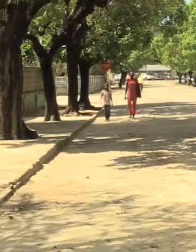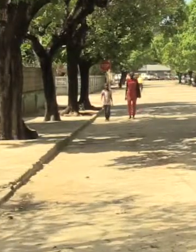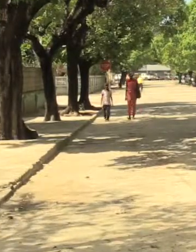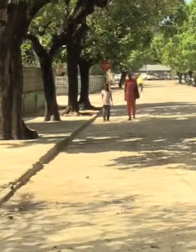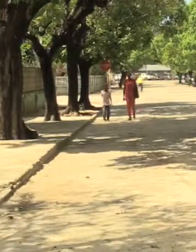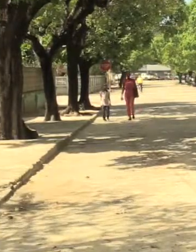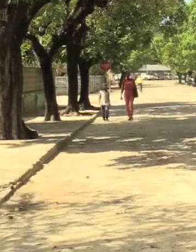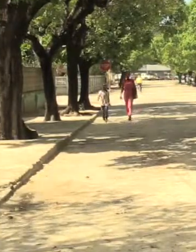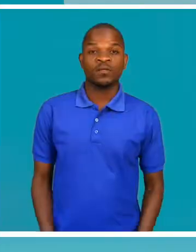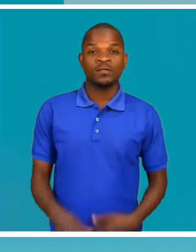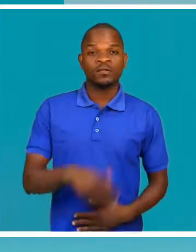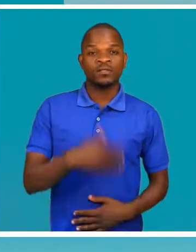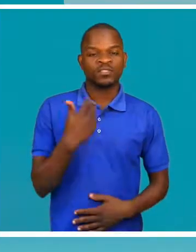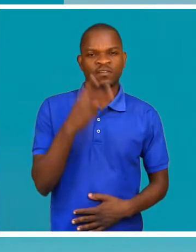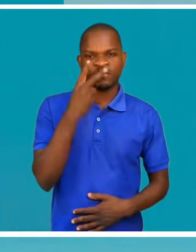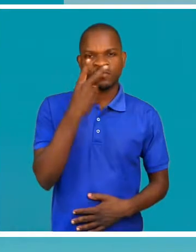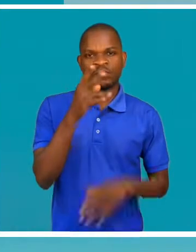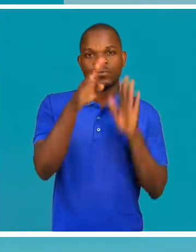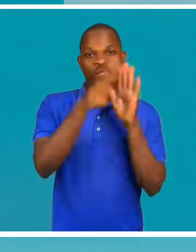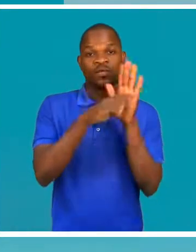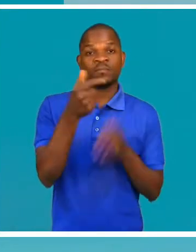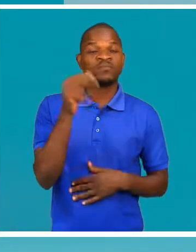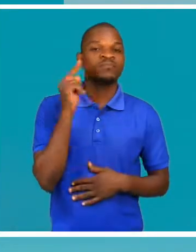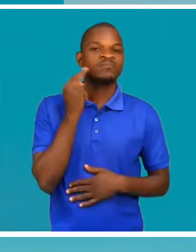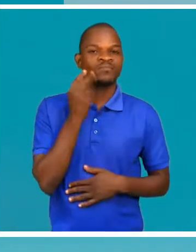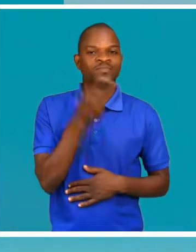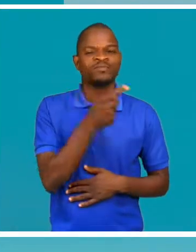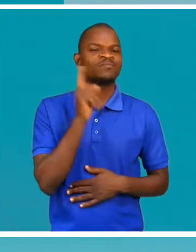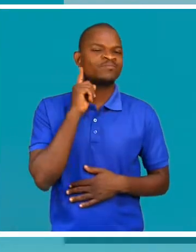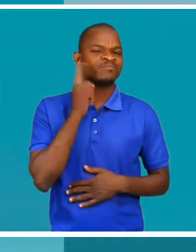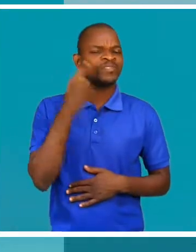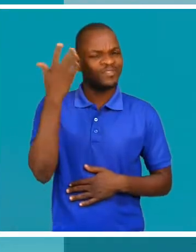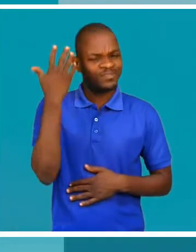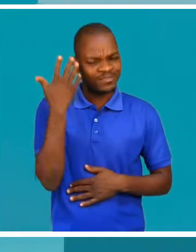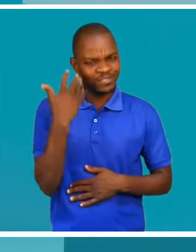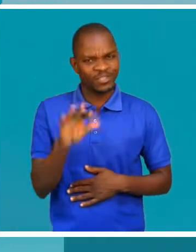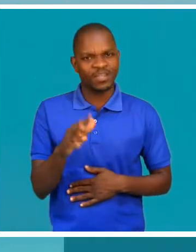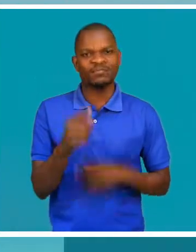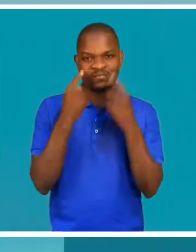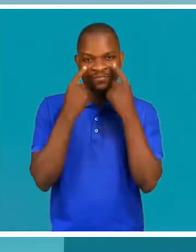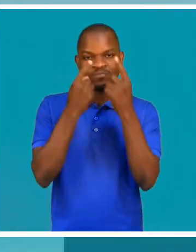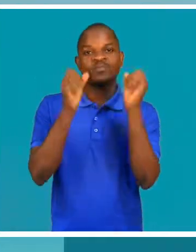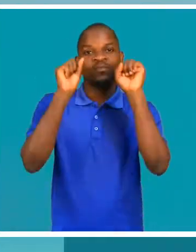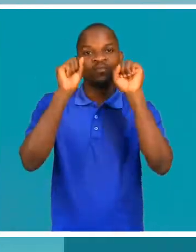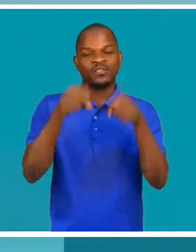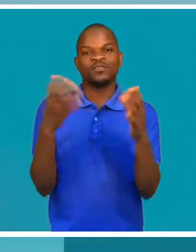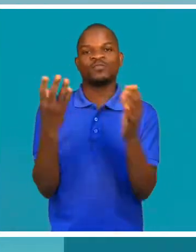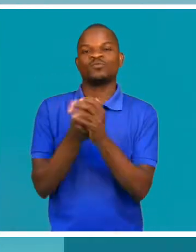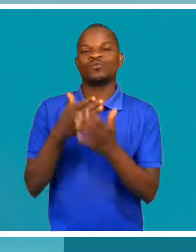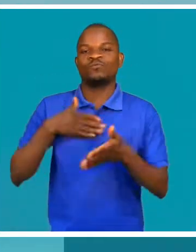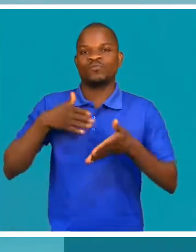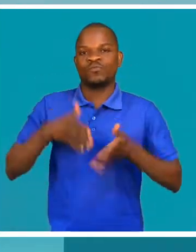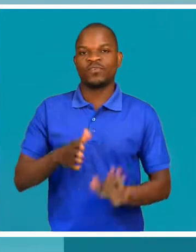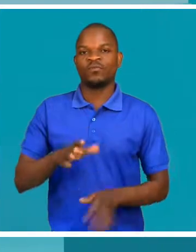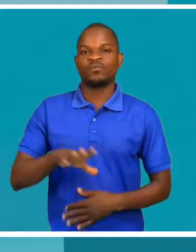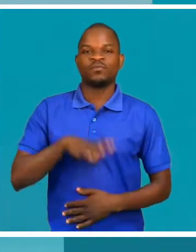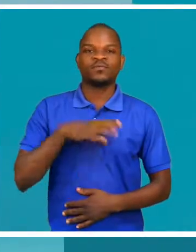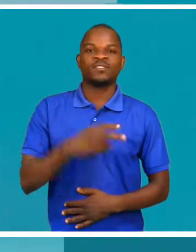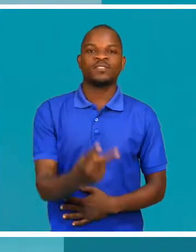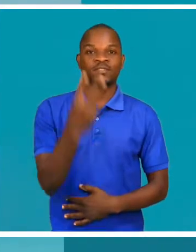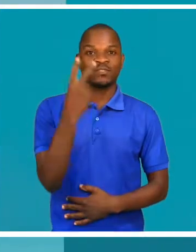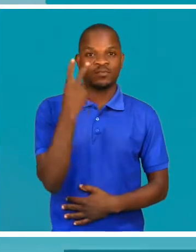da TV Surdo pela primeira vez. Assiste o programa da TV Surdo? Assisto, assisto até, inclusive assisto com meu filho, de